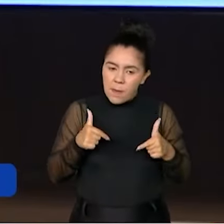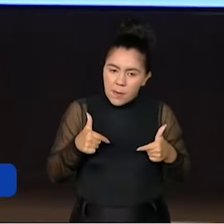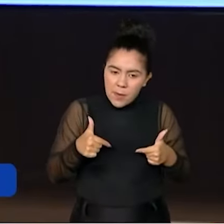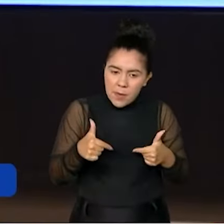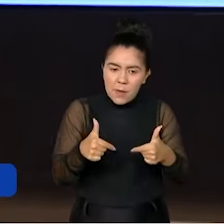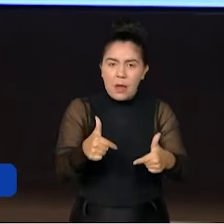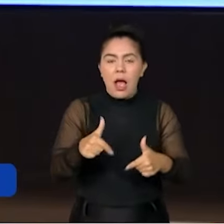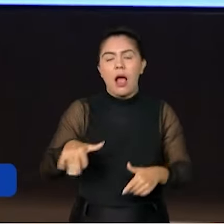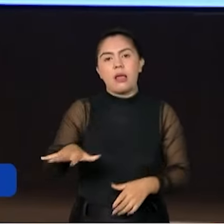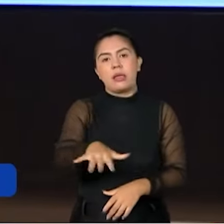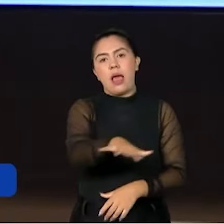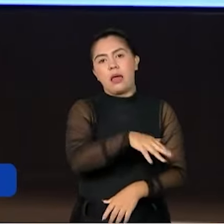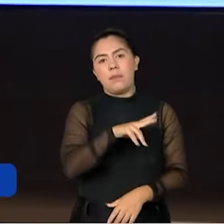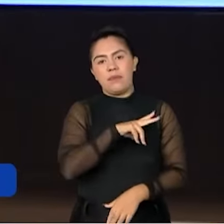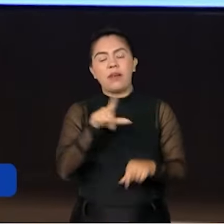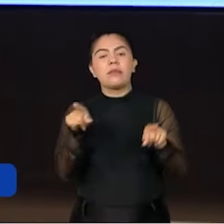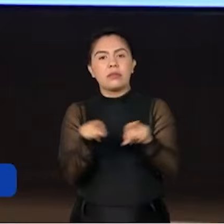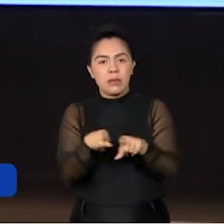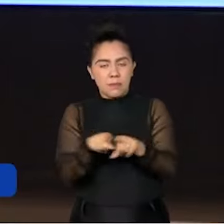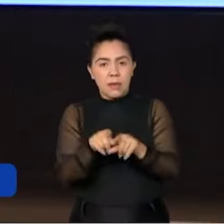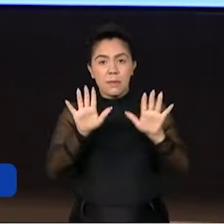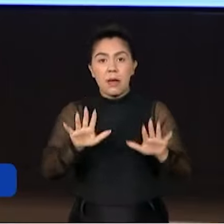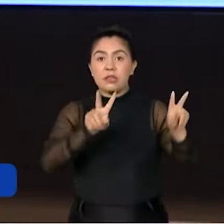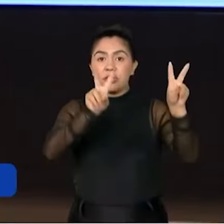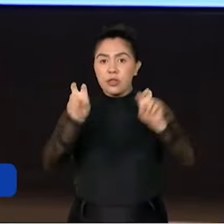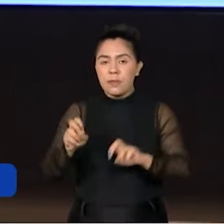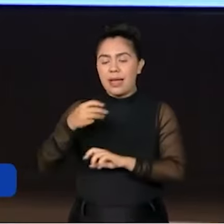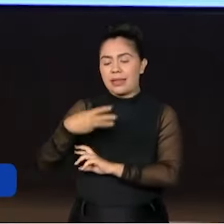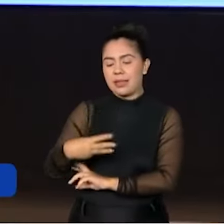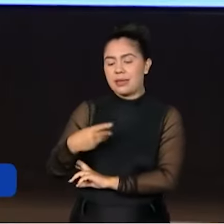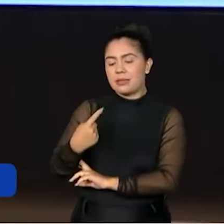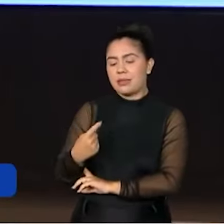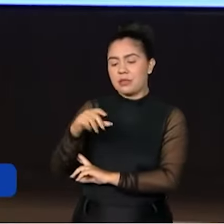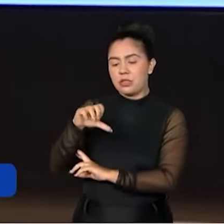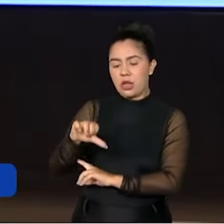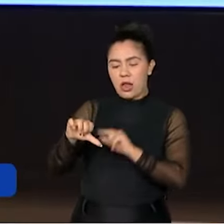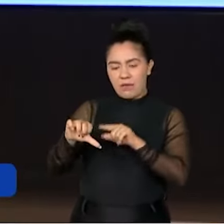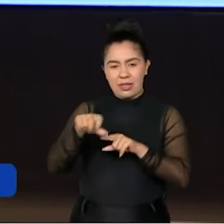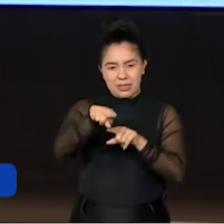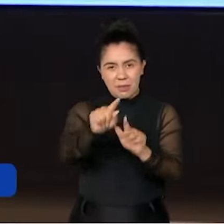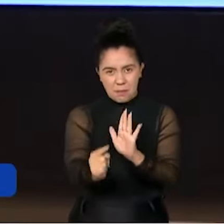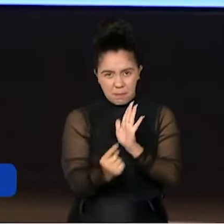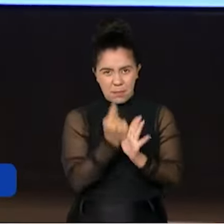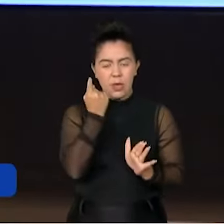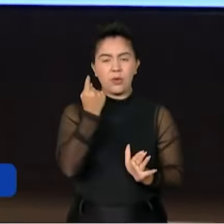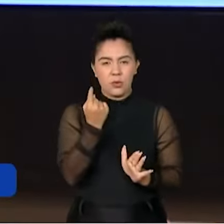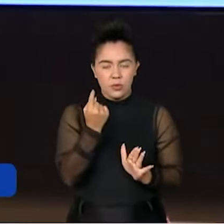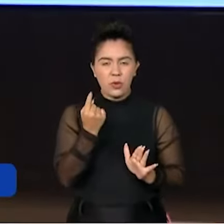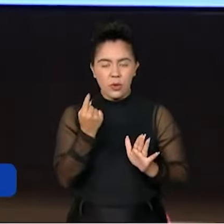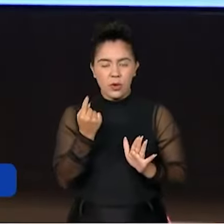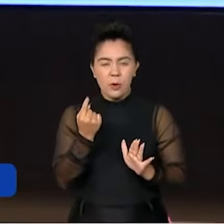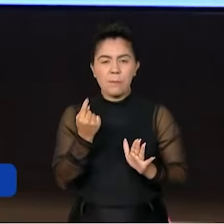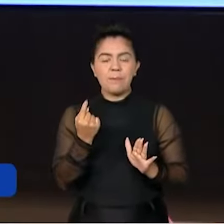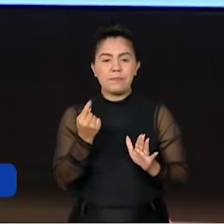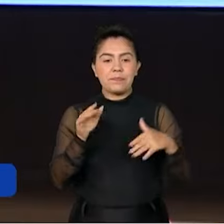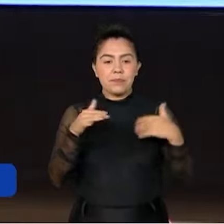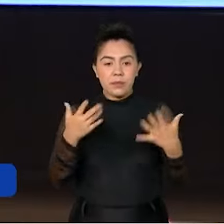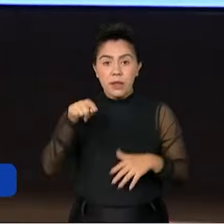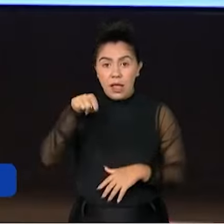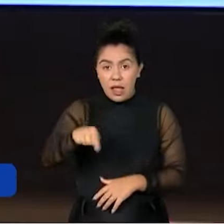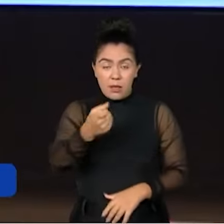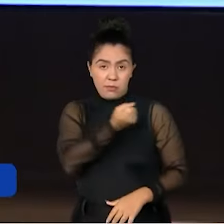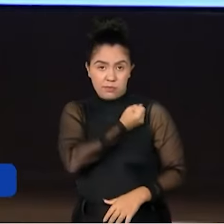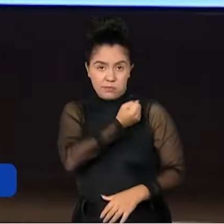áreas privadas. No caso da 319, que foi a sua pergunta e muito específica, é uma